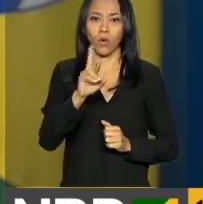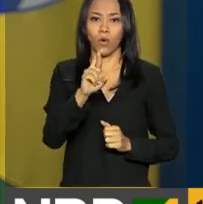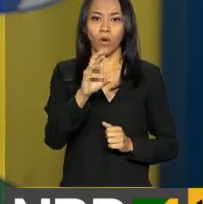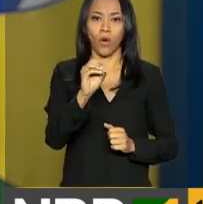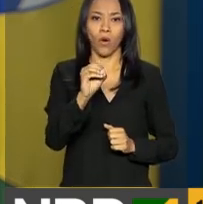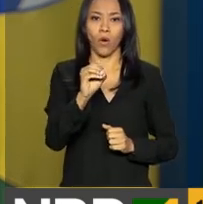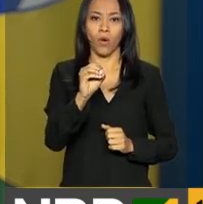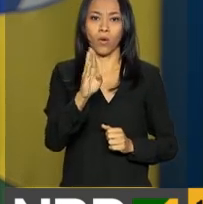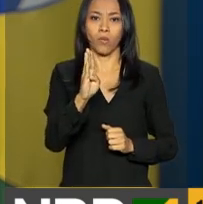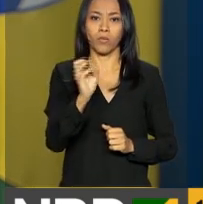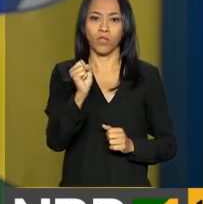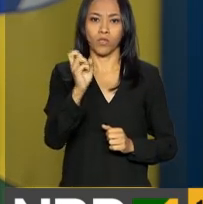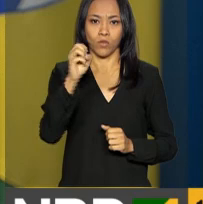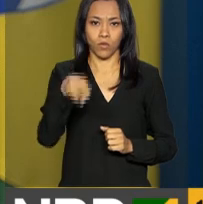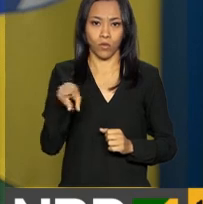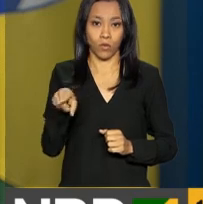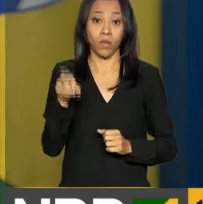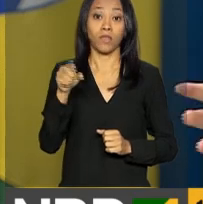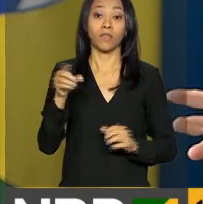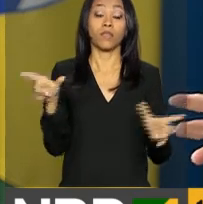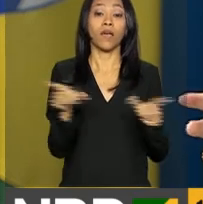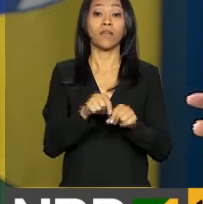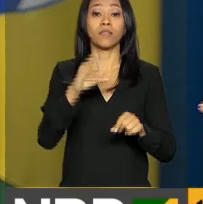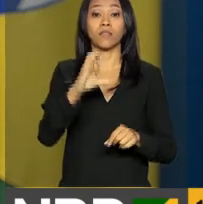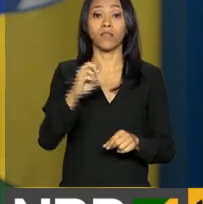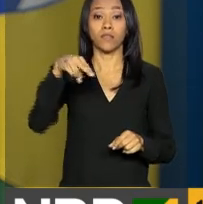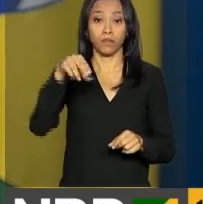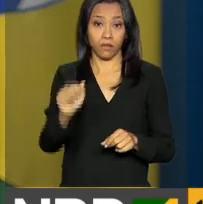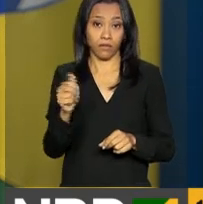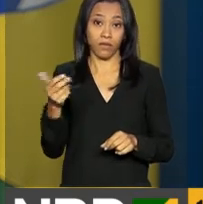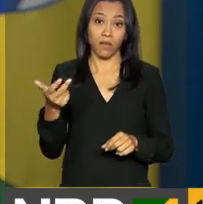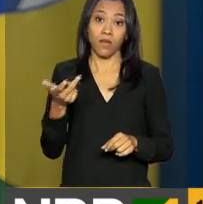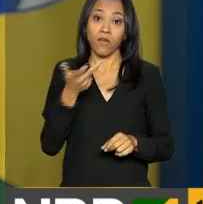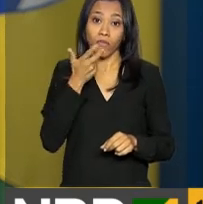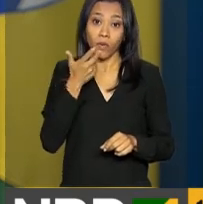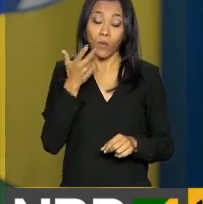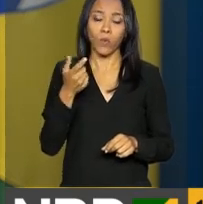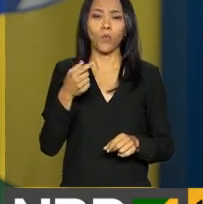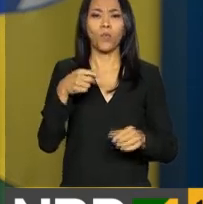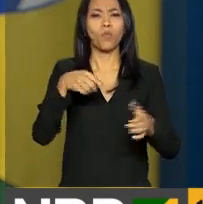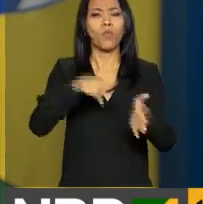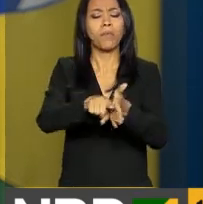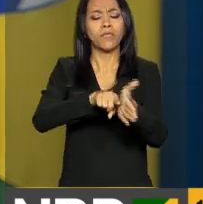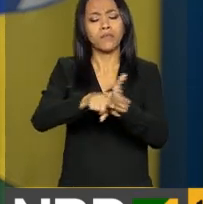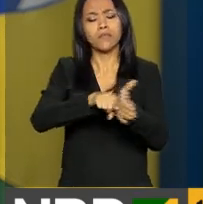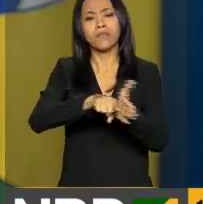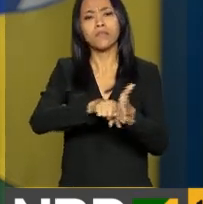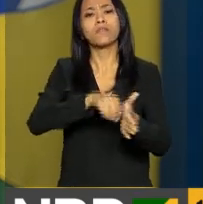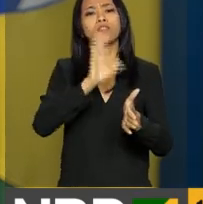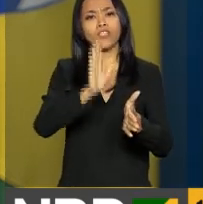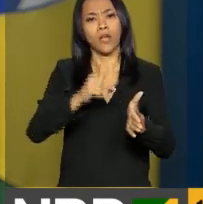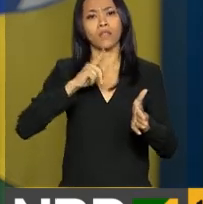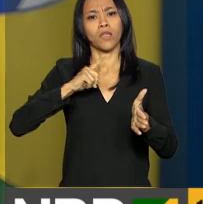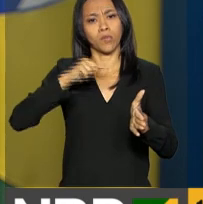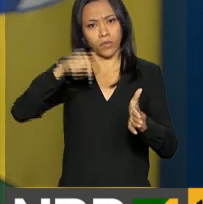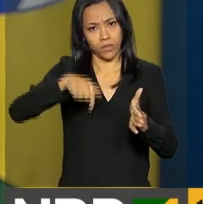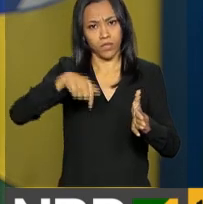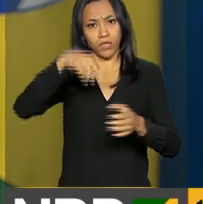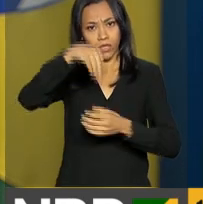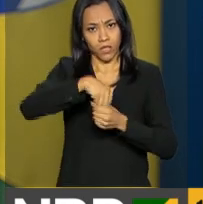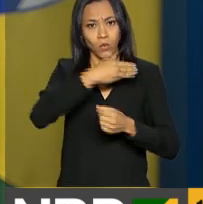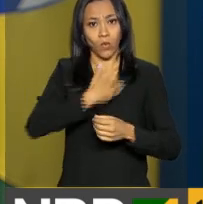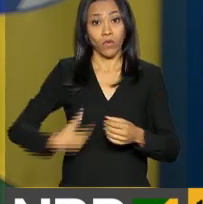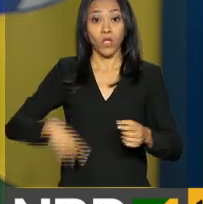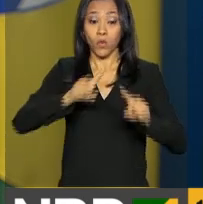da Confederação Nacional da Indústria, dava um dado impressionante, um dado que já circula aqui pelo governo há muito tempo. No